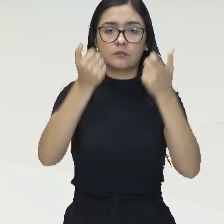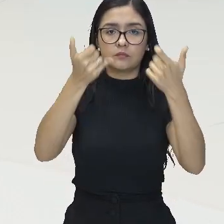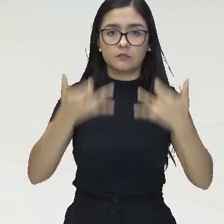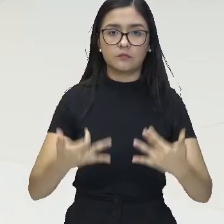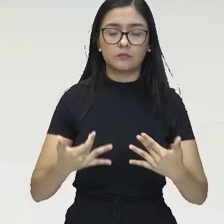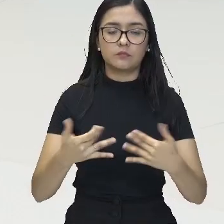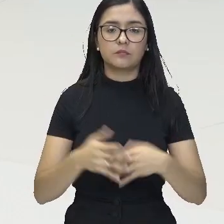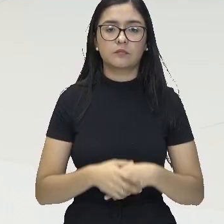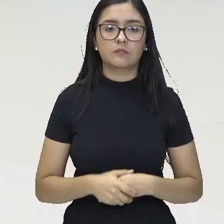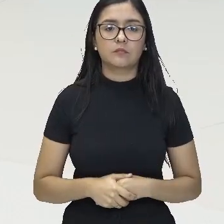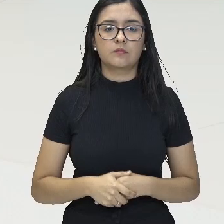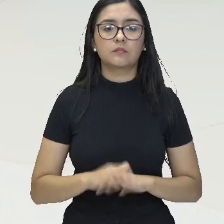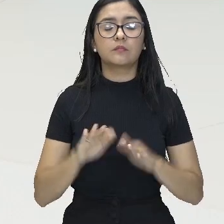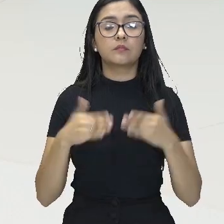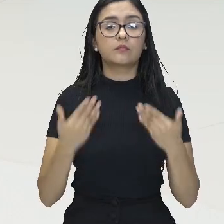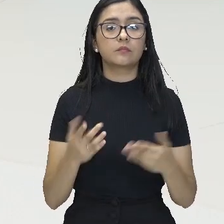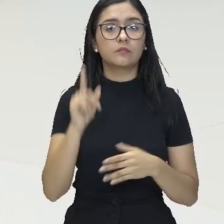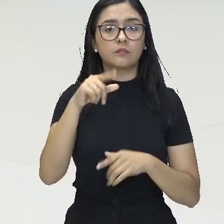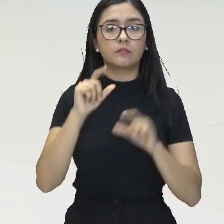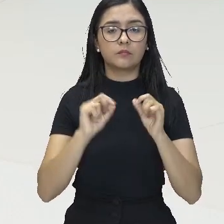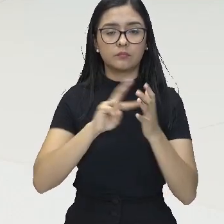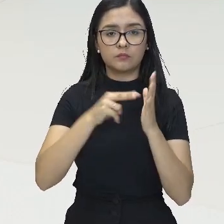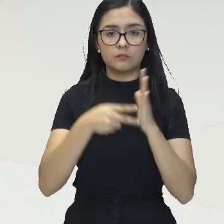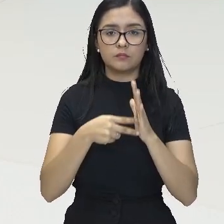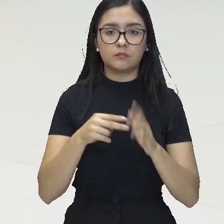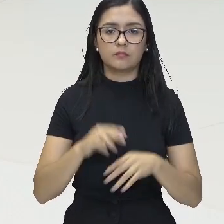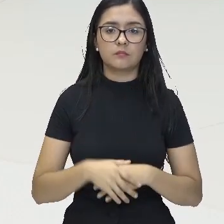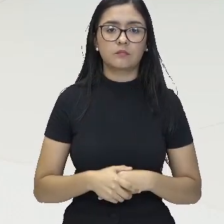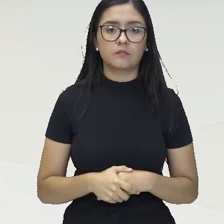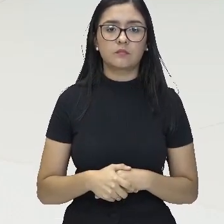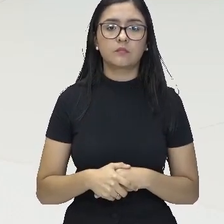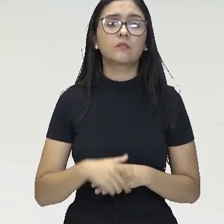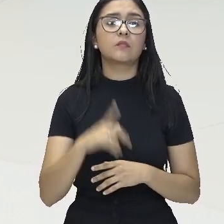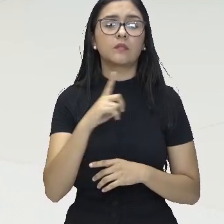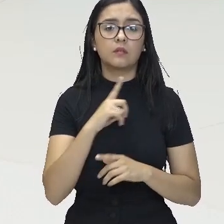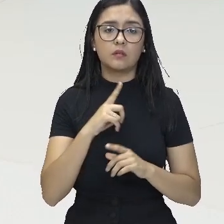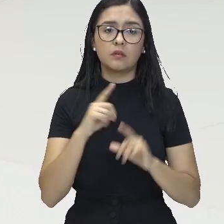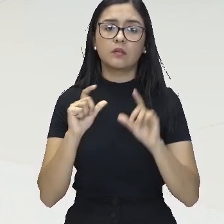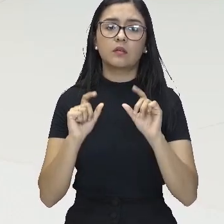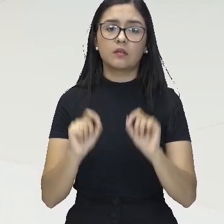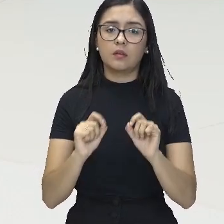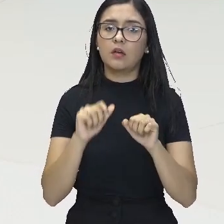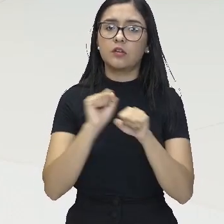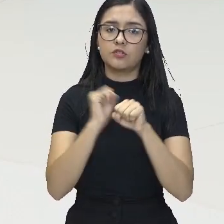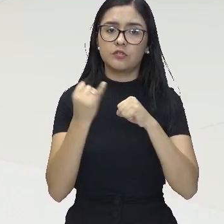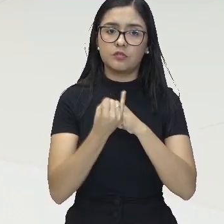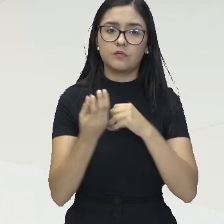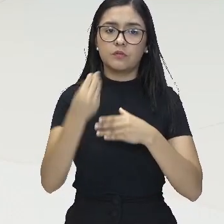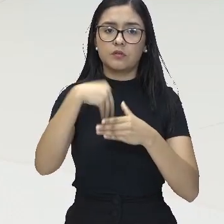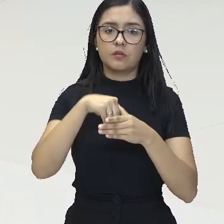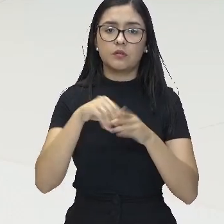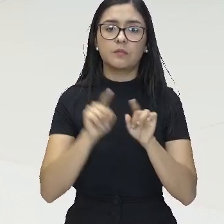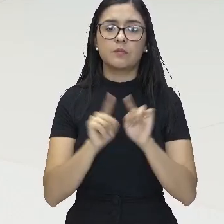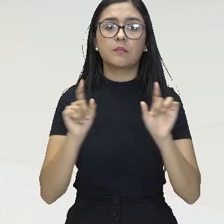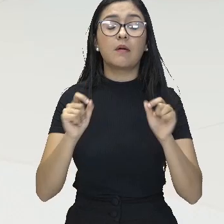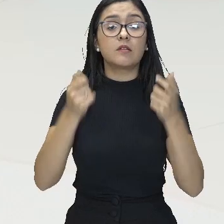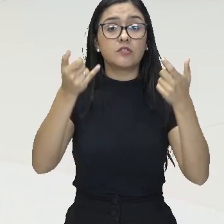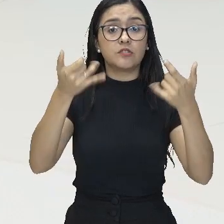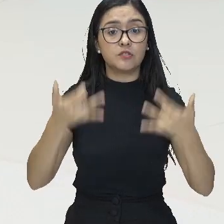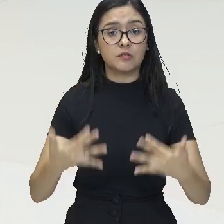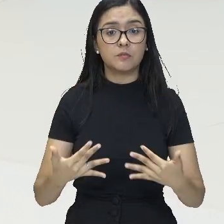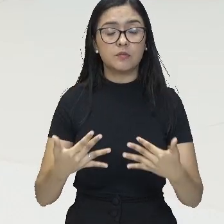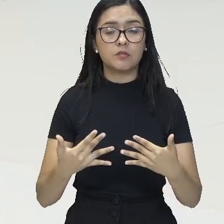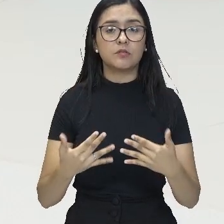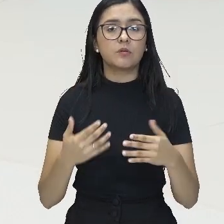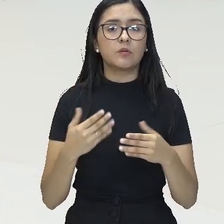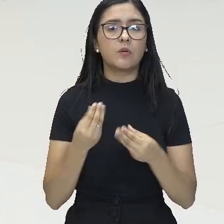explicativa. A oração subordinada adjetiva vai continuar tendo o valor de adjetivo. Agora, ela vai ser explicativa